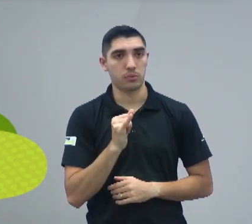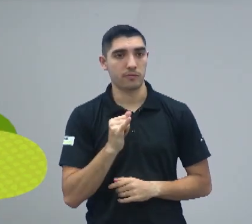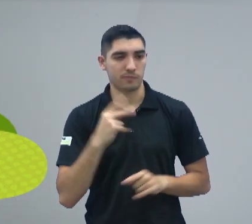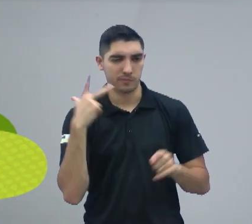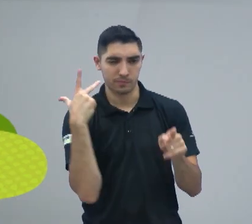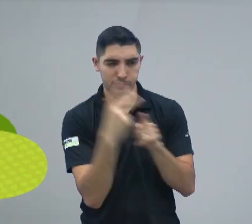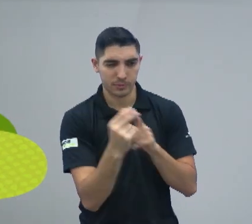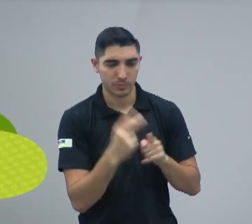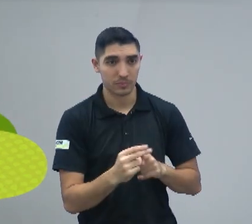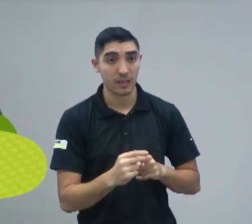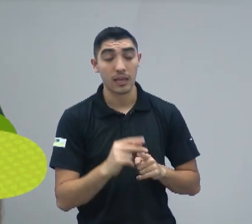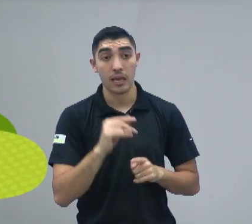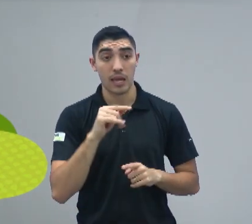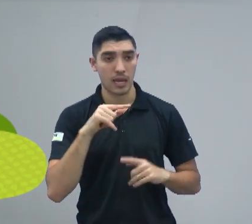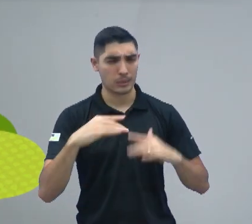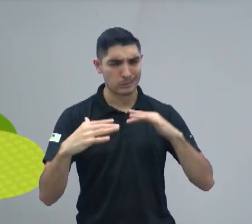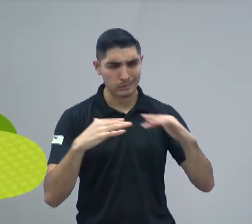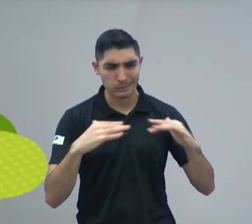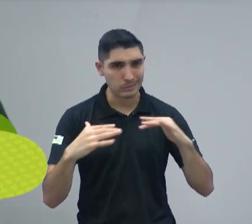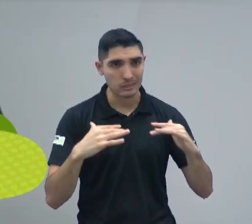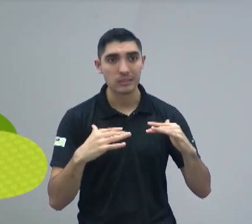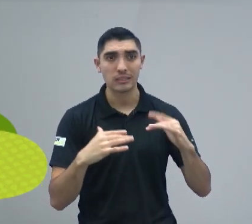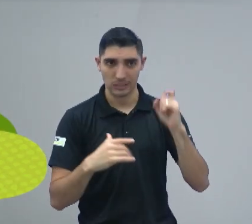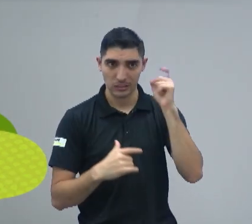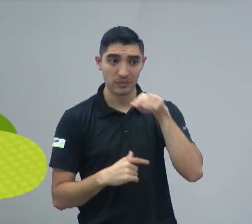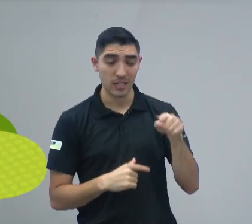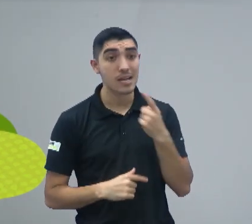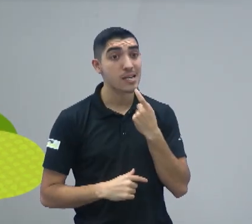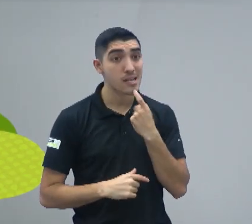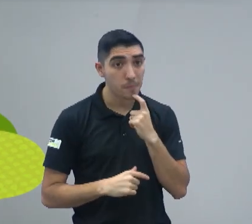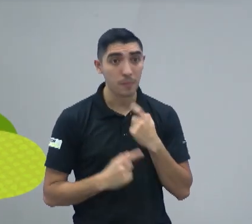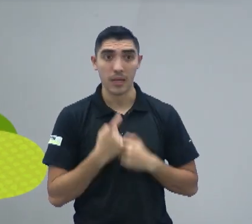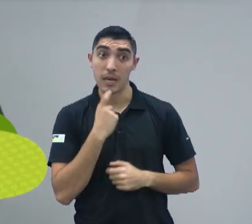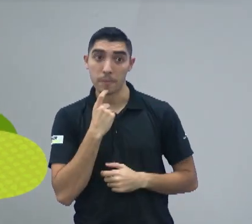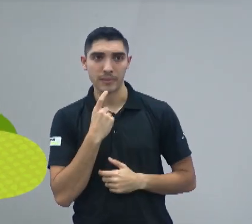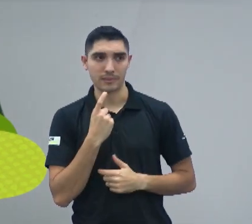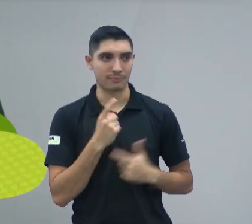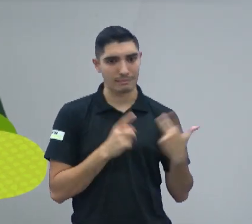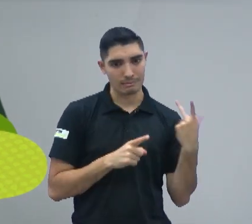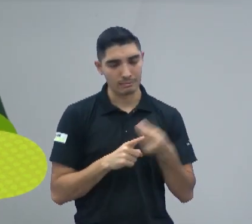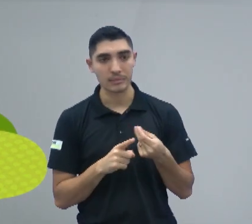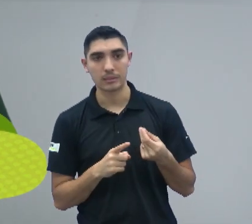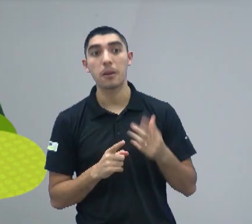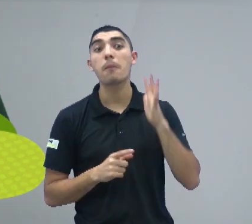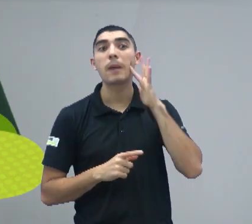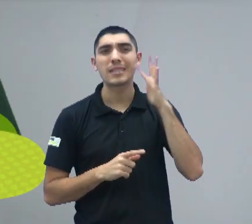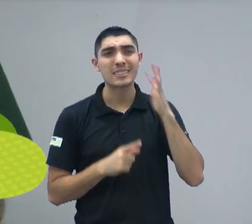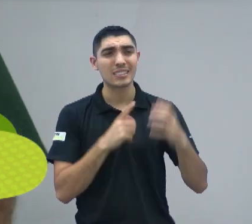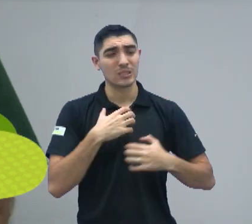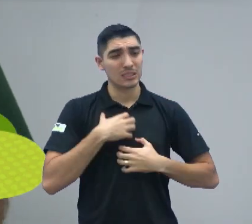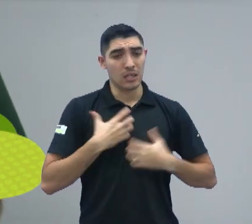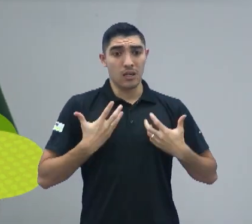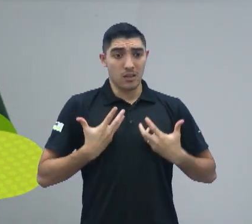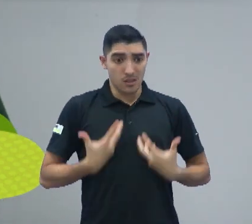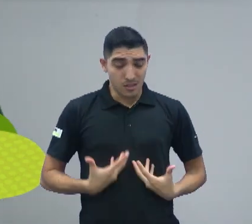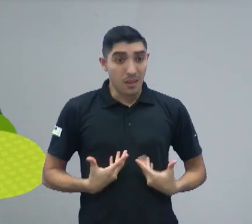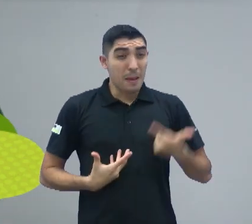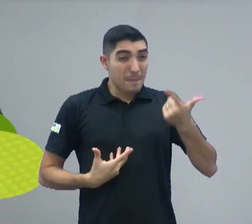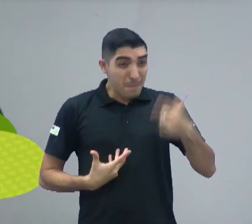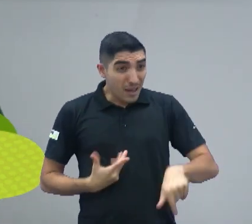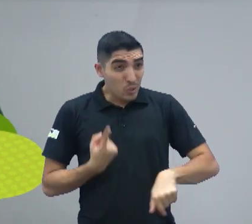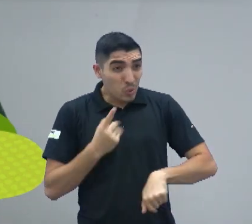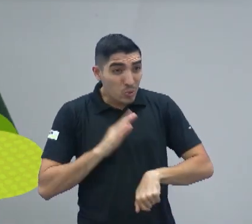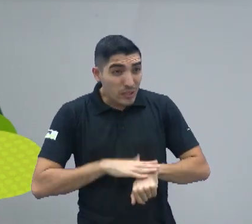tão forte como essa já é uma coisa que tem que valorizar, né? Imagina você estar ali esgotado, dar tudo de si, ainda ter mais um set para